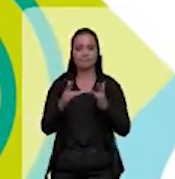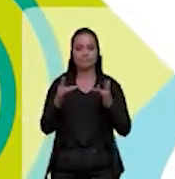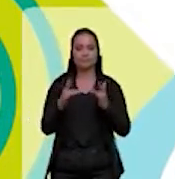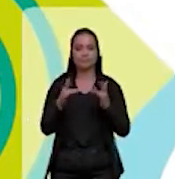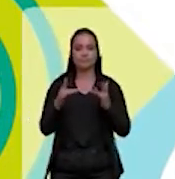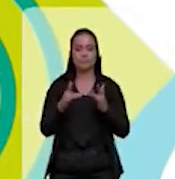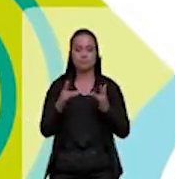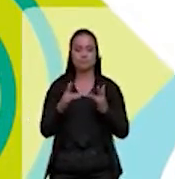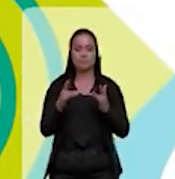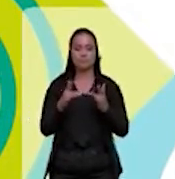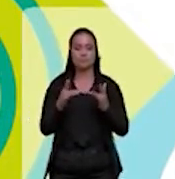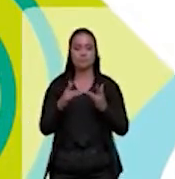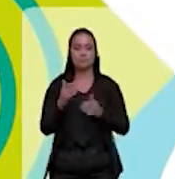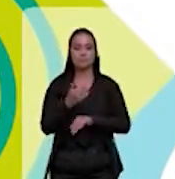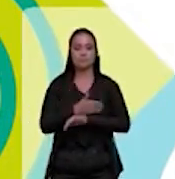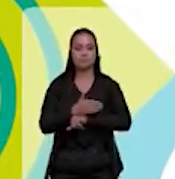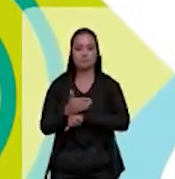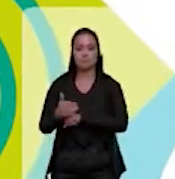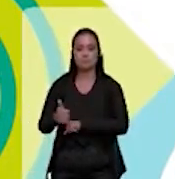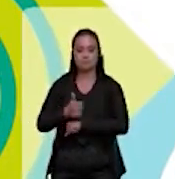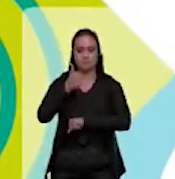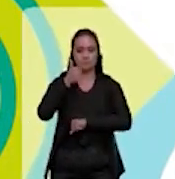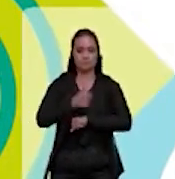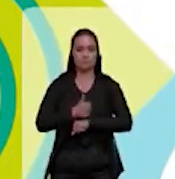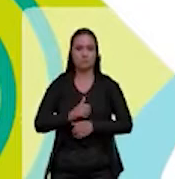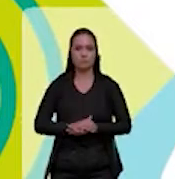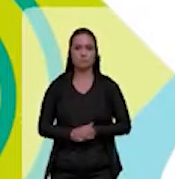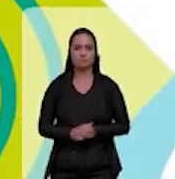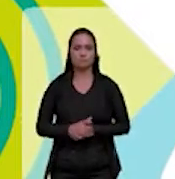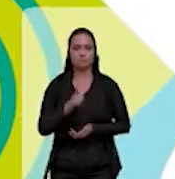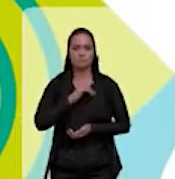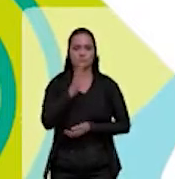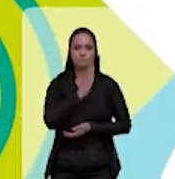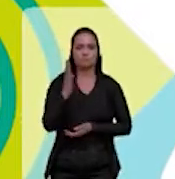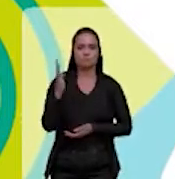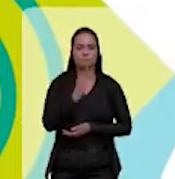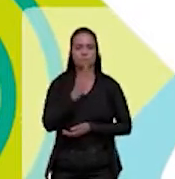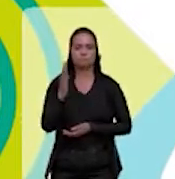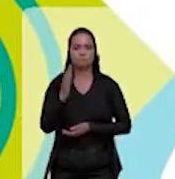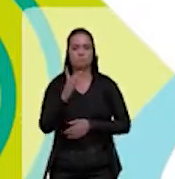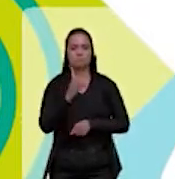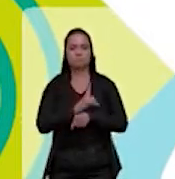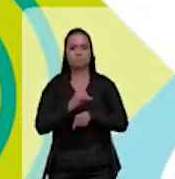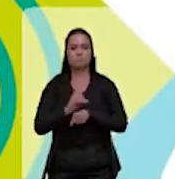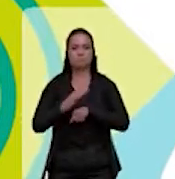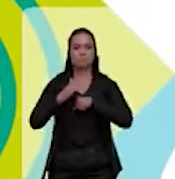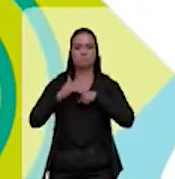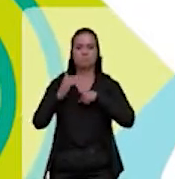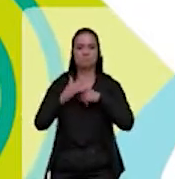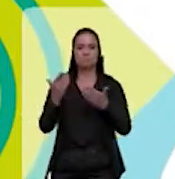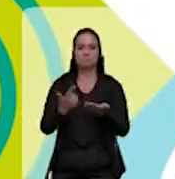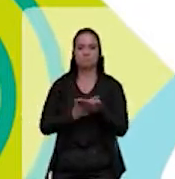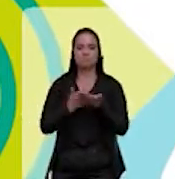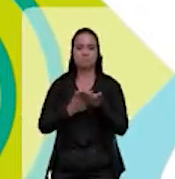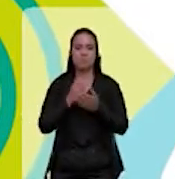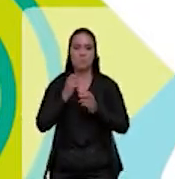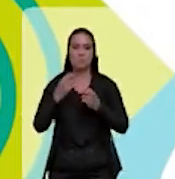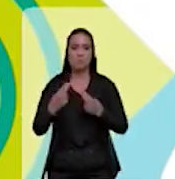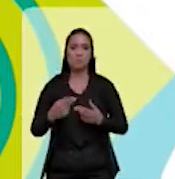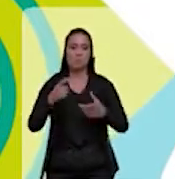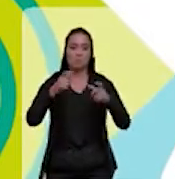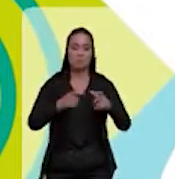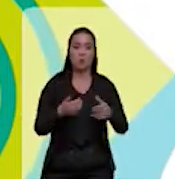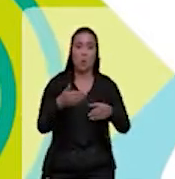como dissemos da própria vida há uma biblioteca o dicionário chama coleção de livros ou